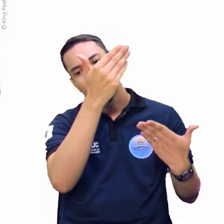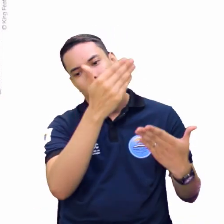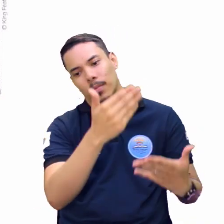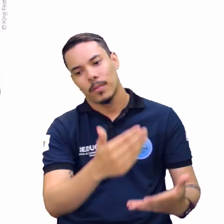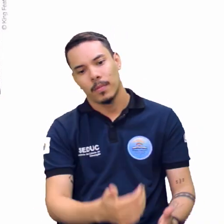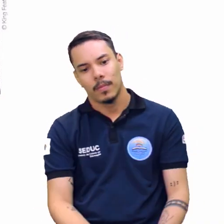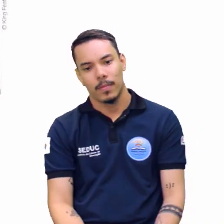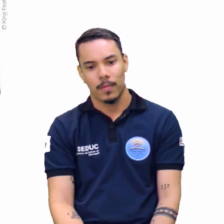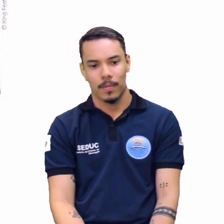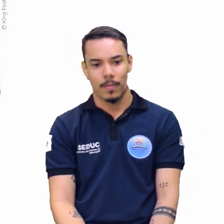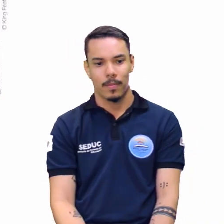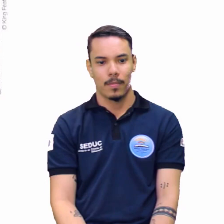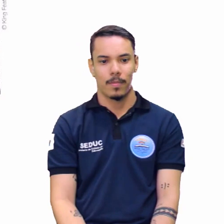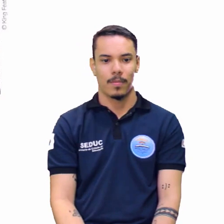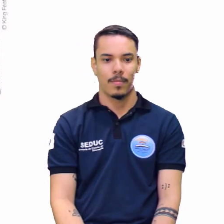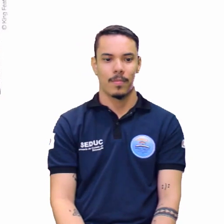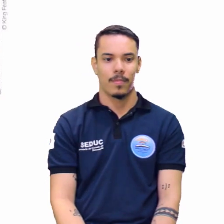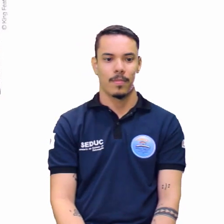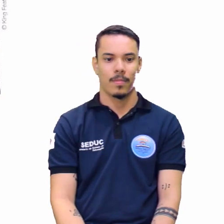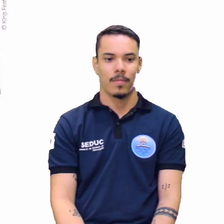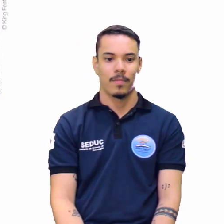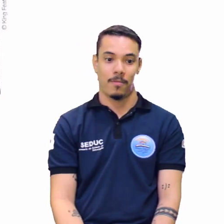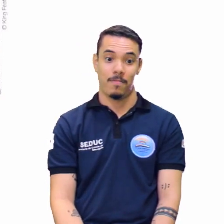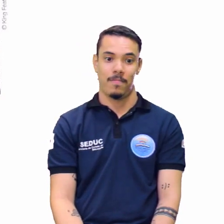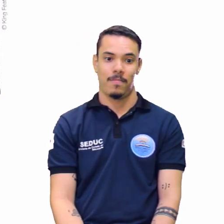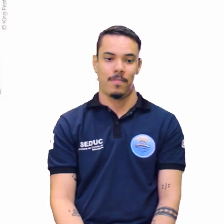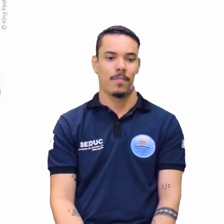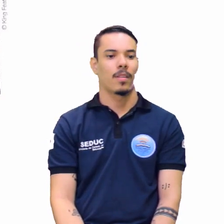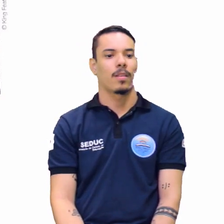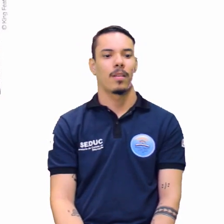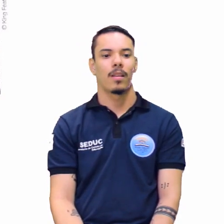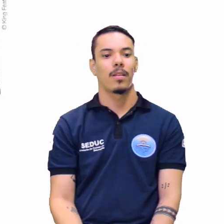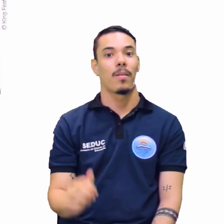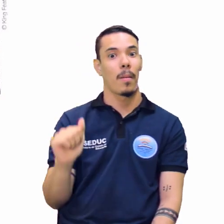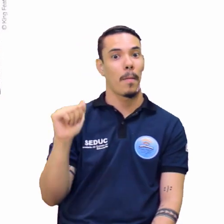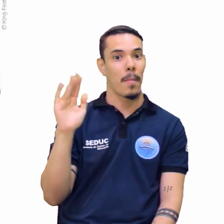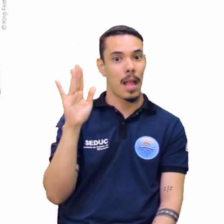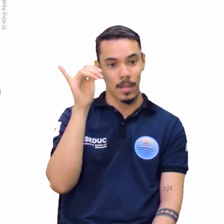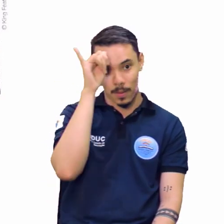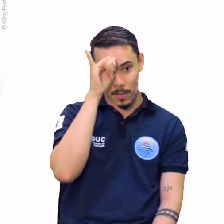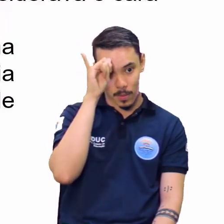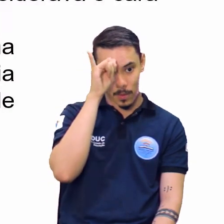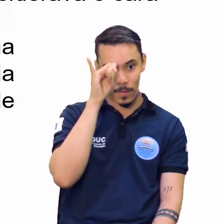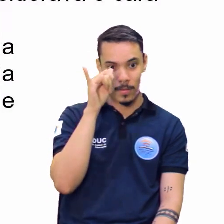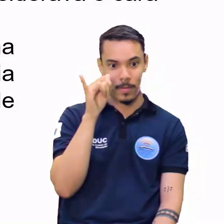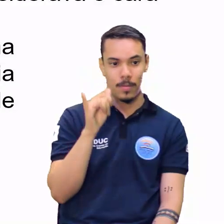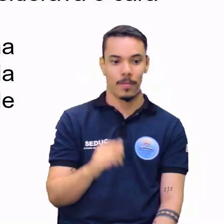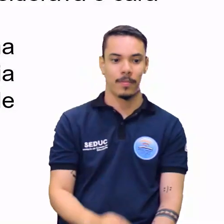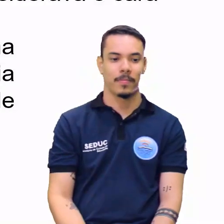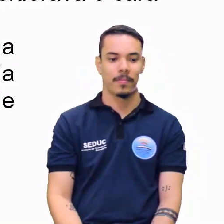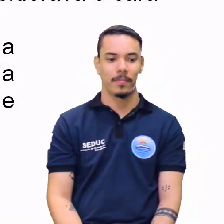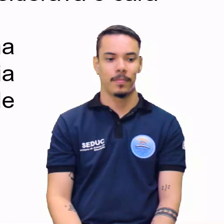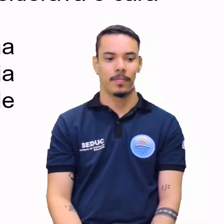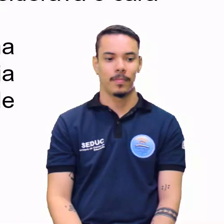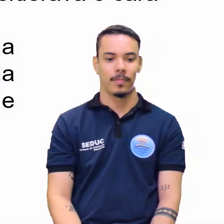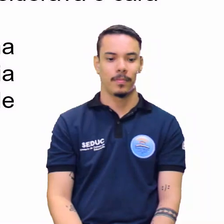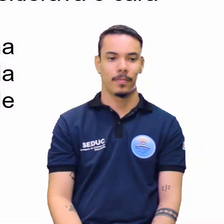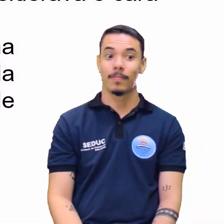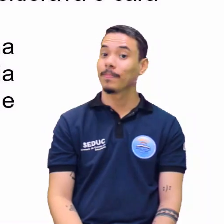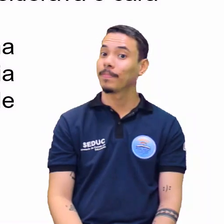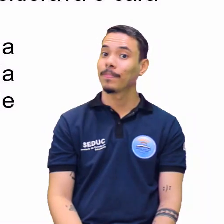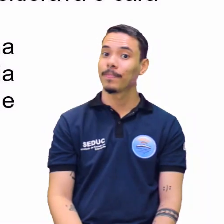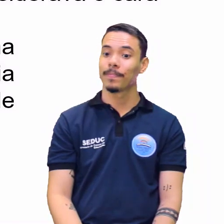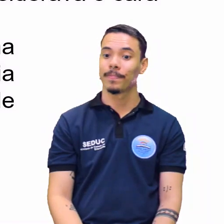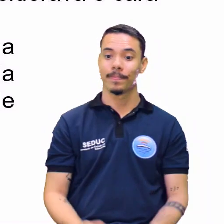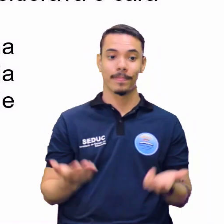quer dizer que ele deixou de ser bobo né ele pensava que ele era mais novo Então qual é a